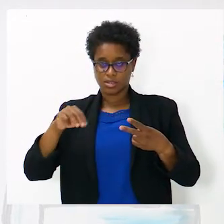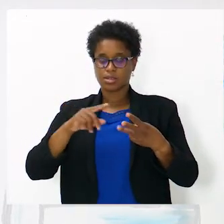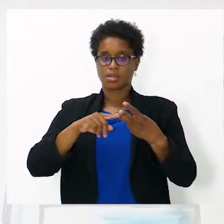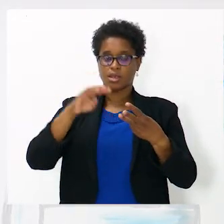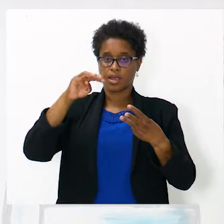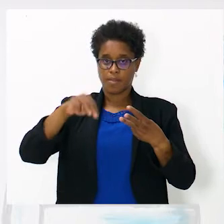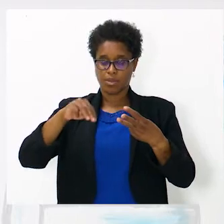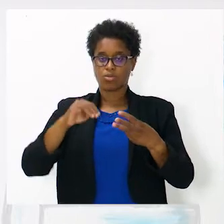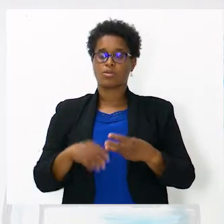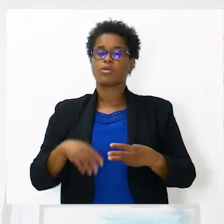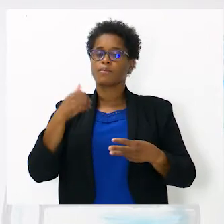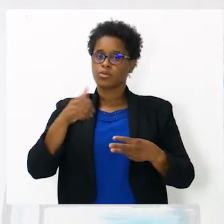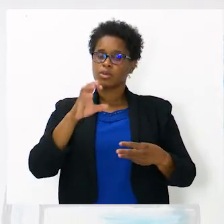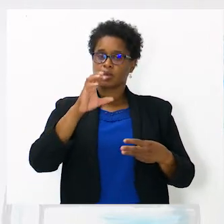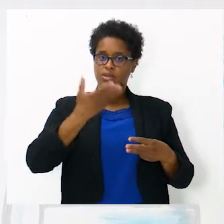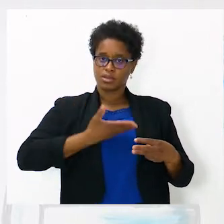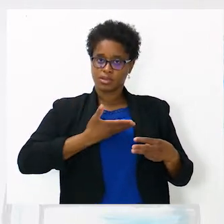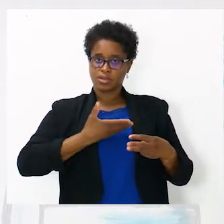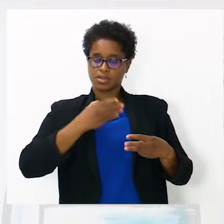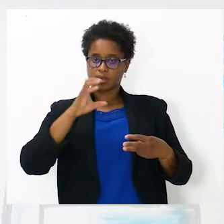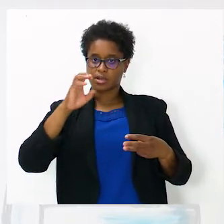metro. Muito bem. Decâmetro,